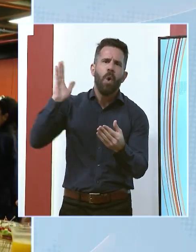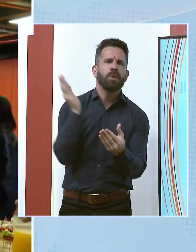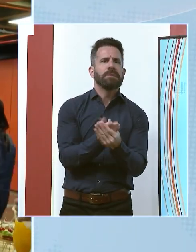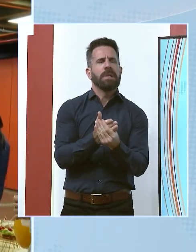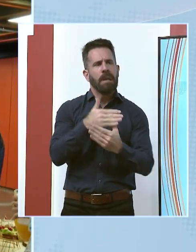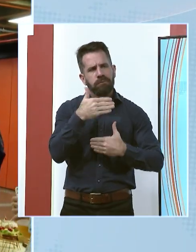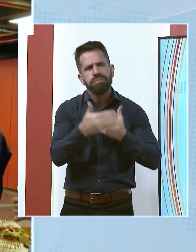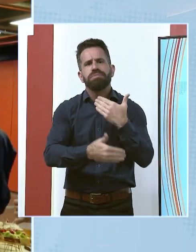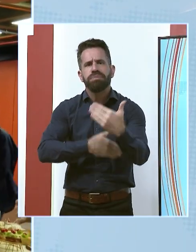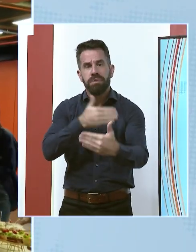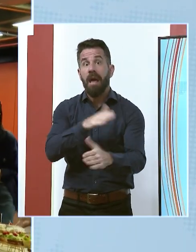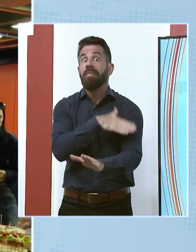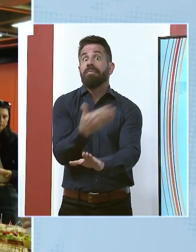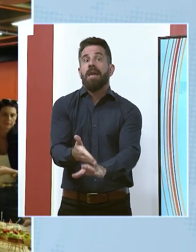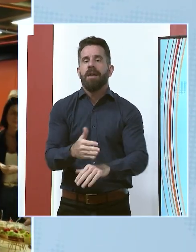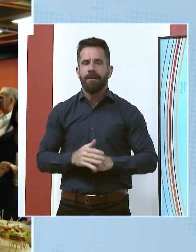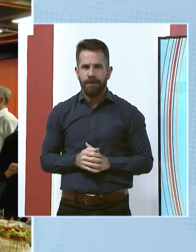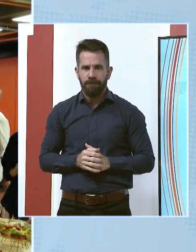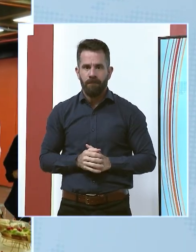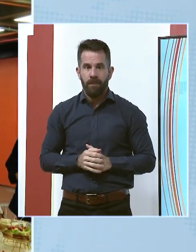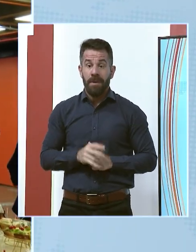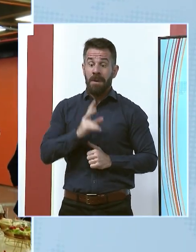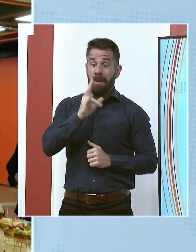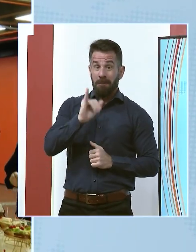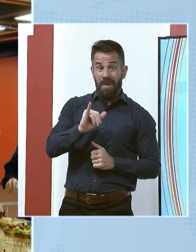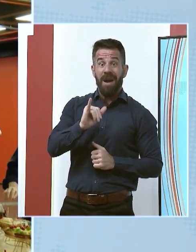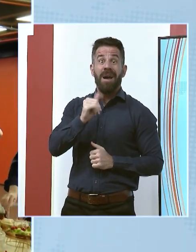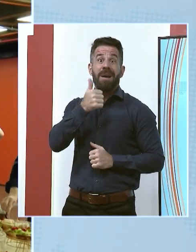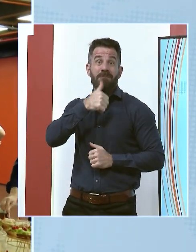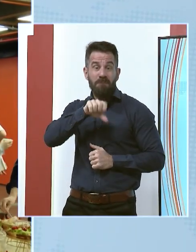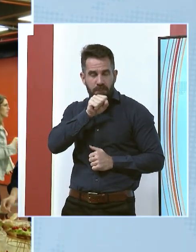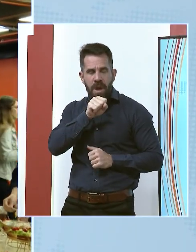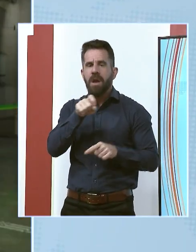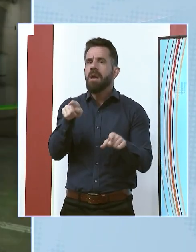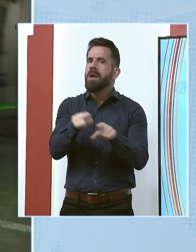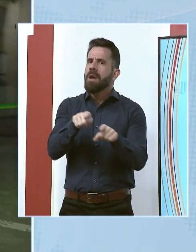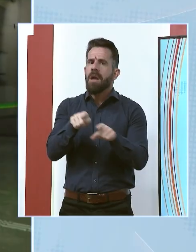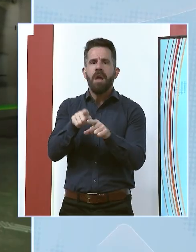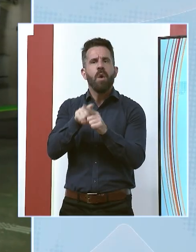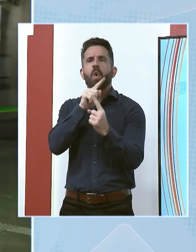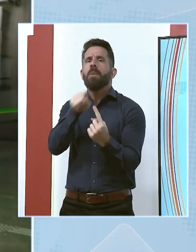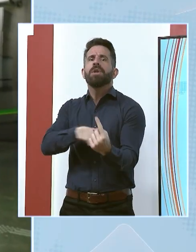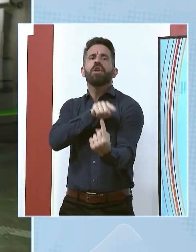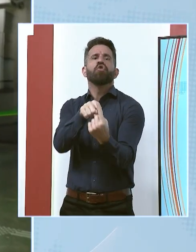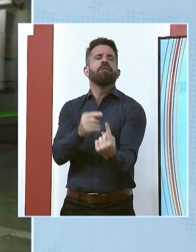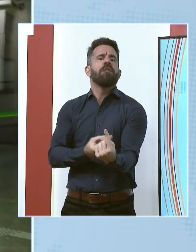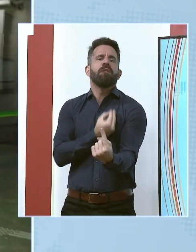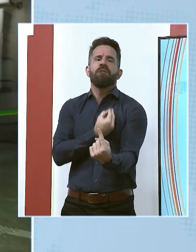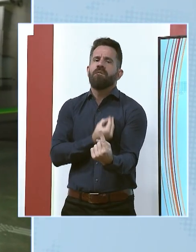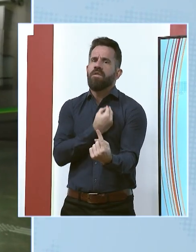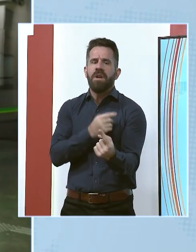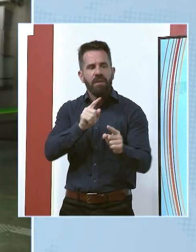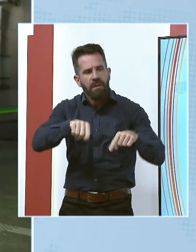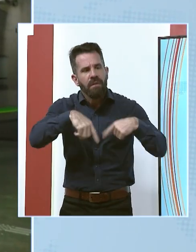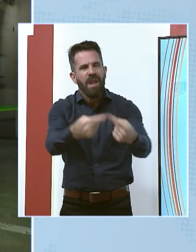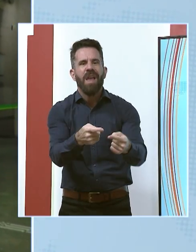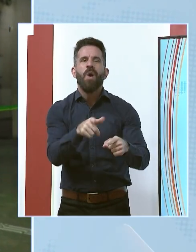dos pais virou missão de vida passada aos irmãos. Eu era um garoto de 19 anos